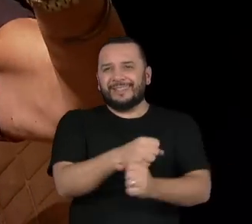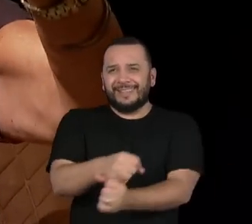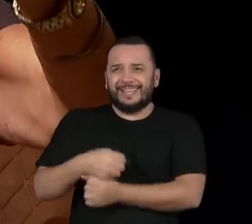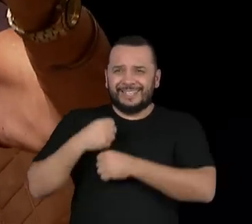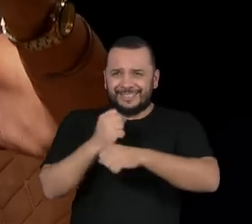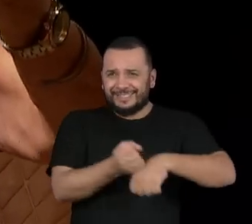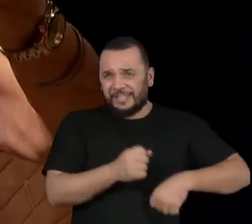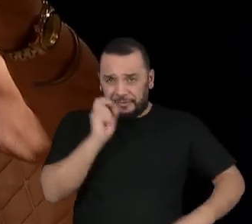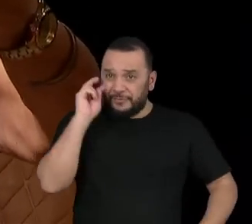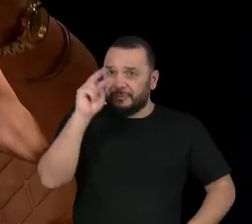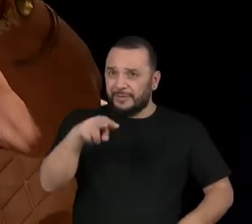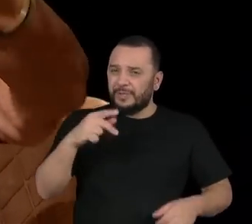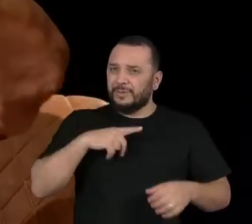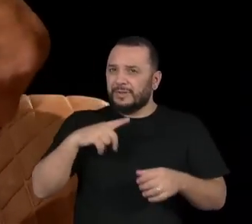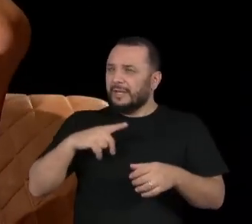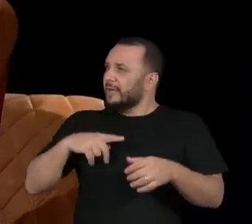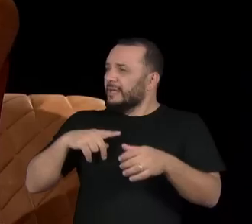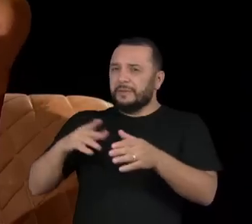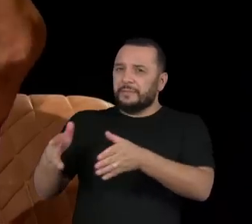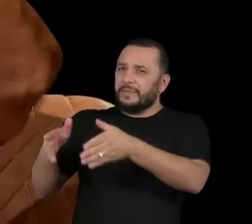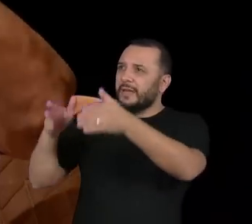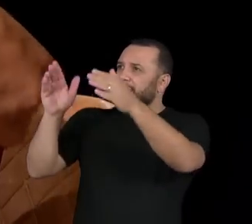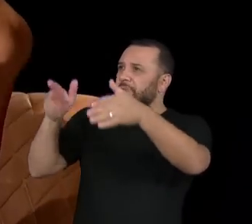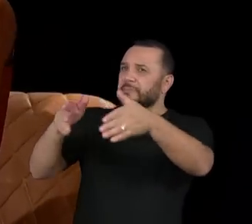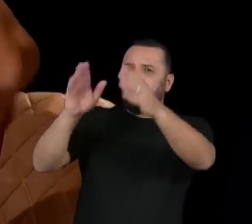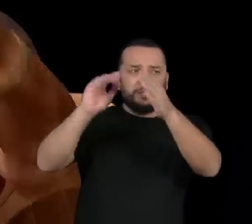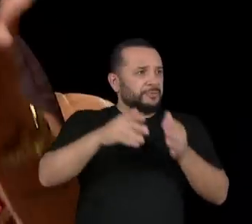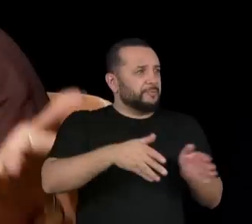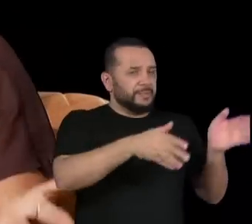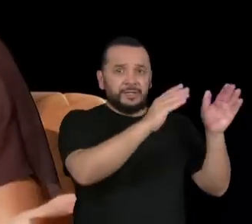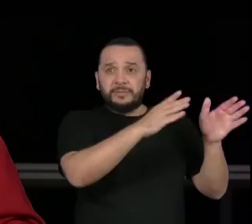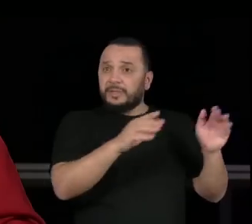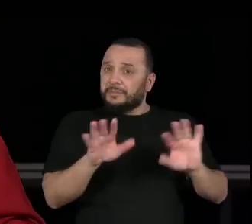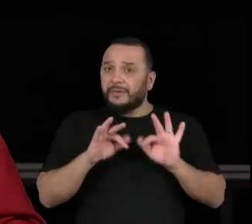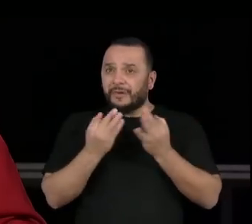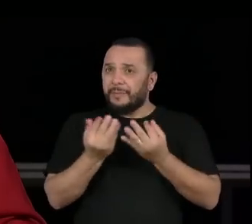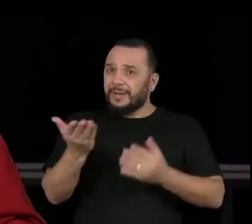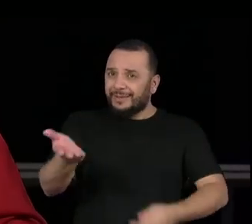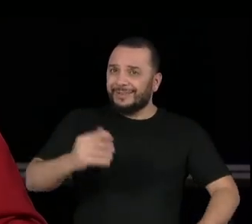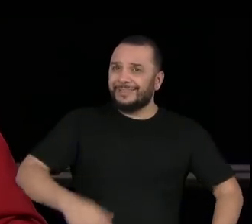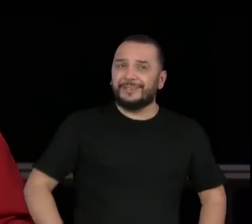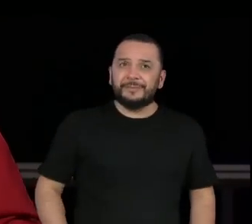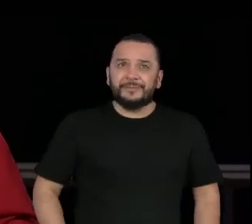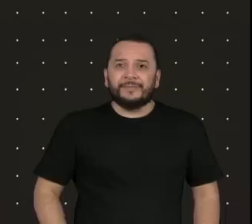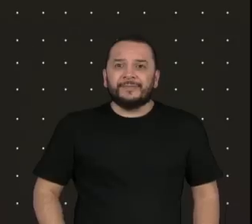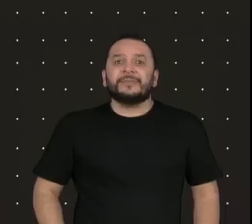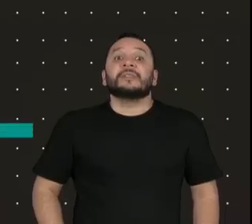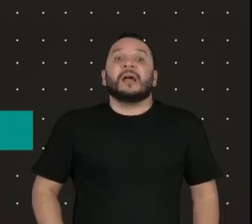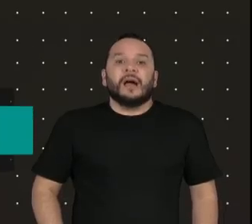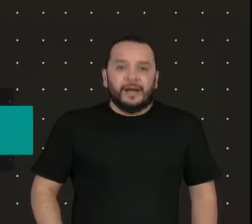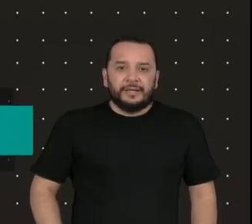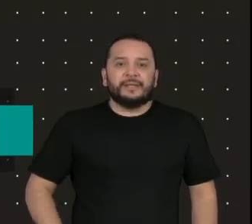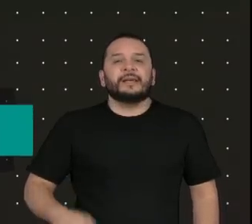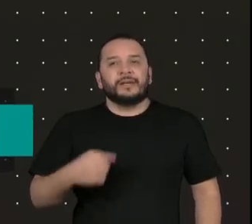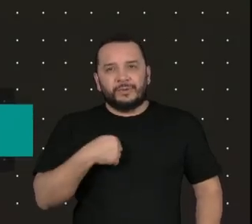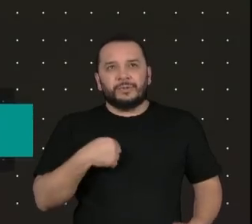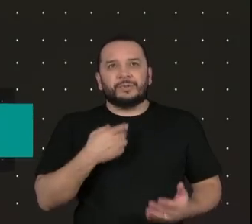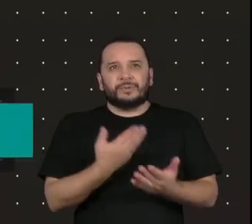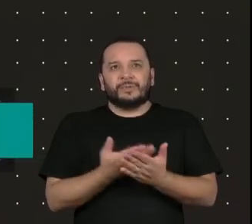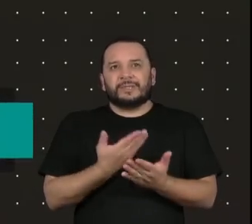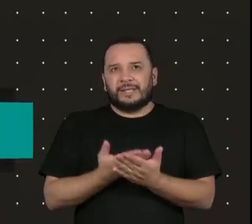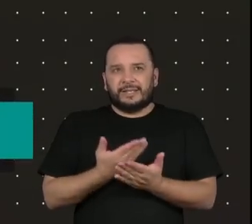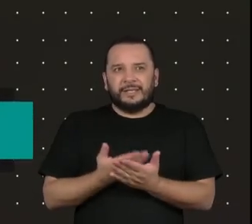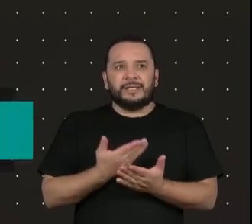moura impressionante. E minha família é dali. Aí estudei 9 anos com o